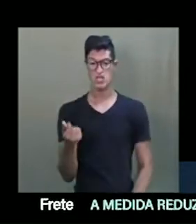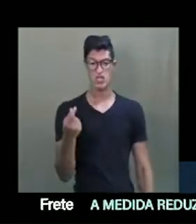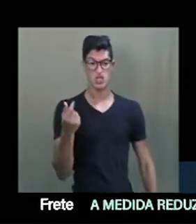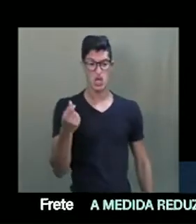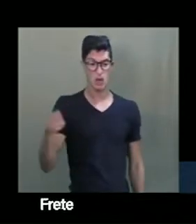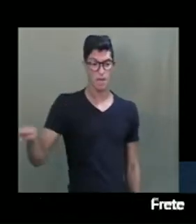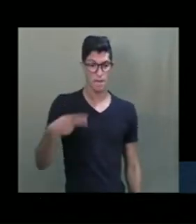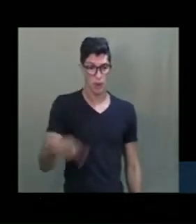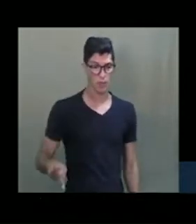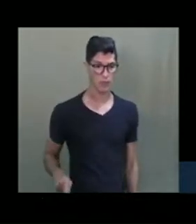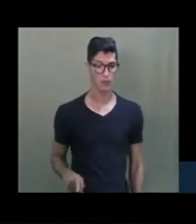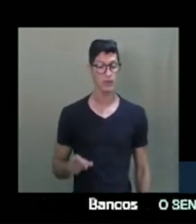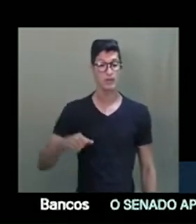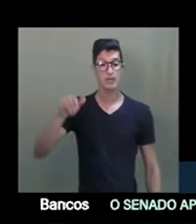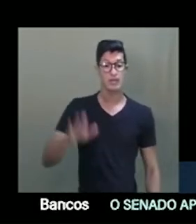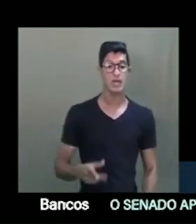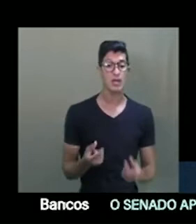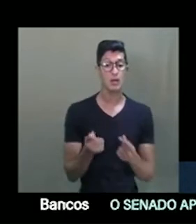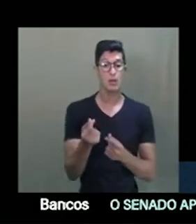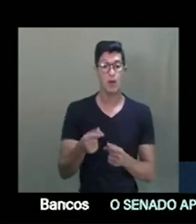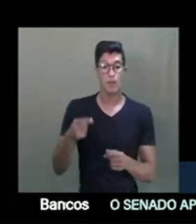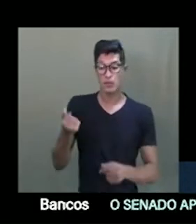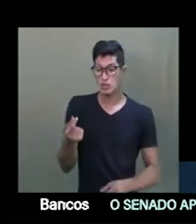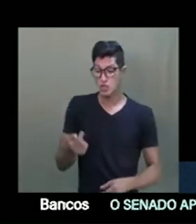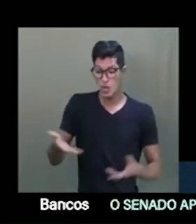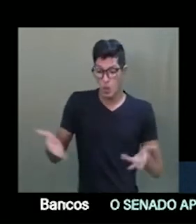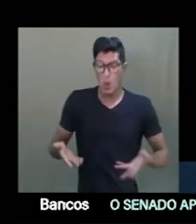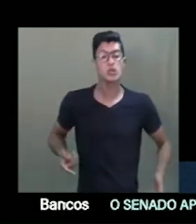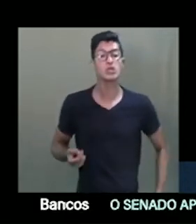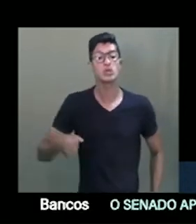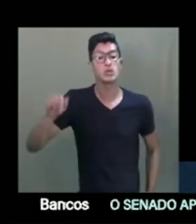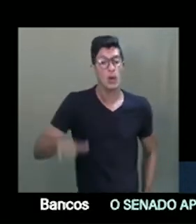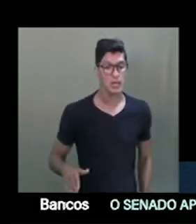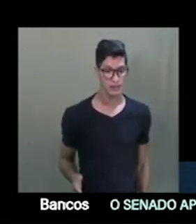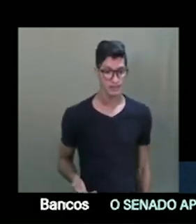vivo. Quem é que compra um imóvel em dinheiro vivo, minha gente?